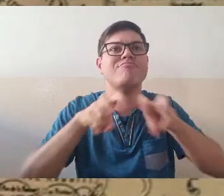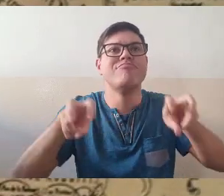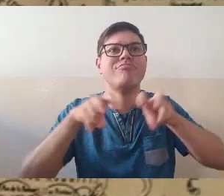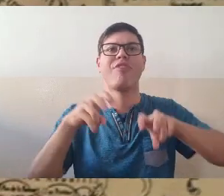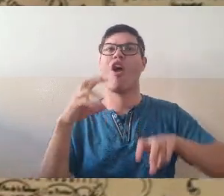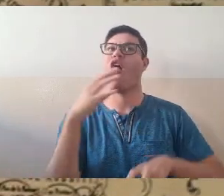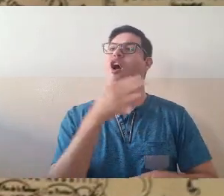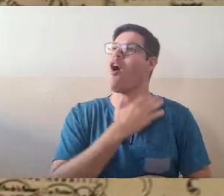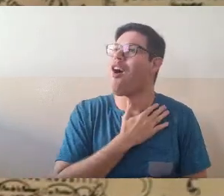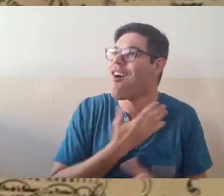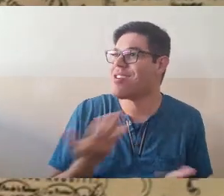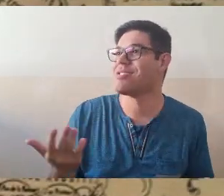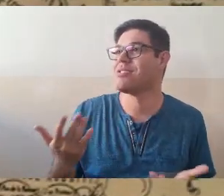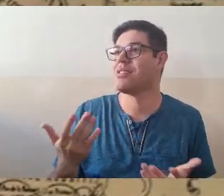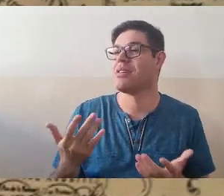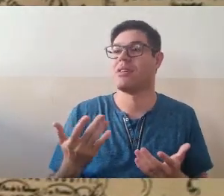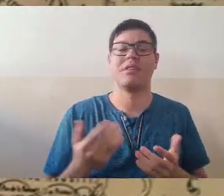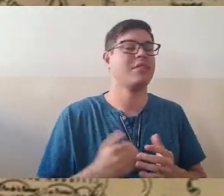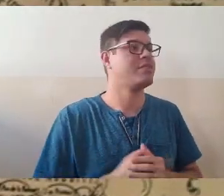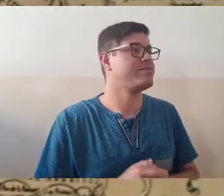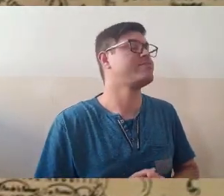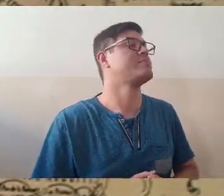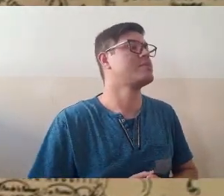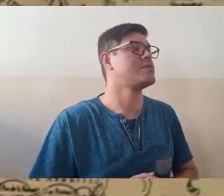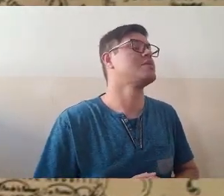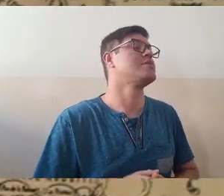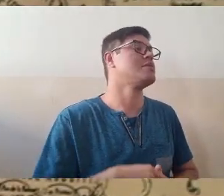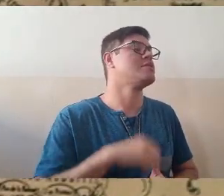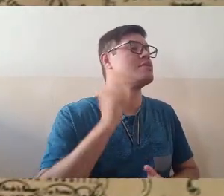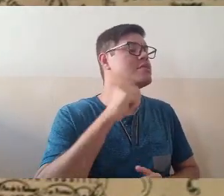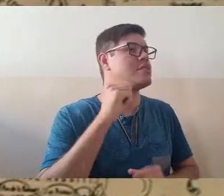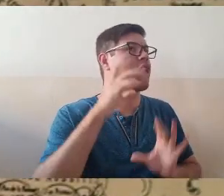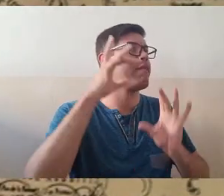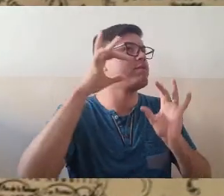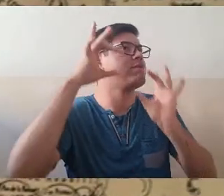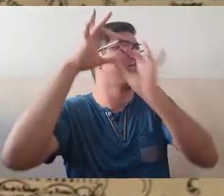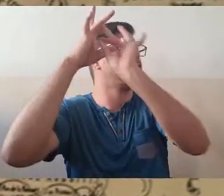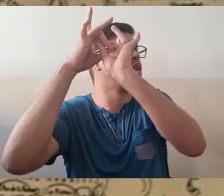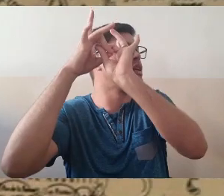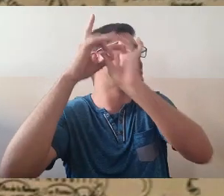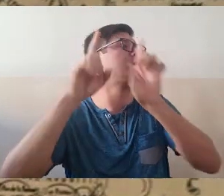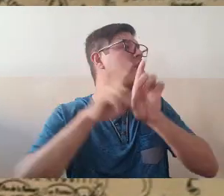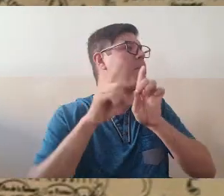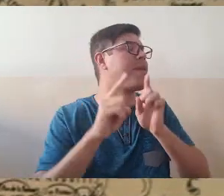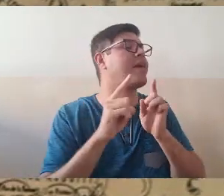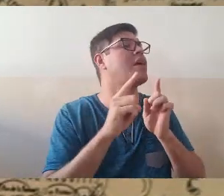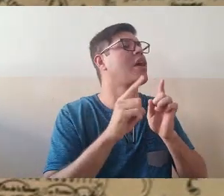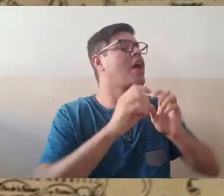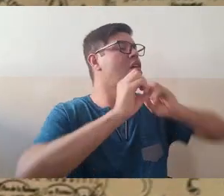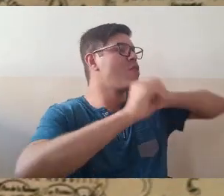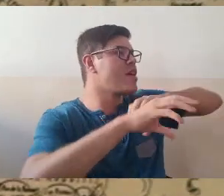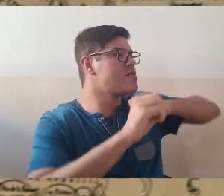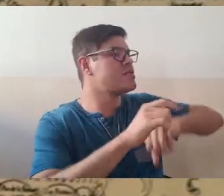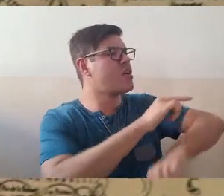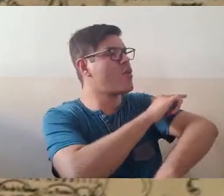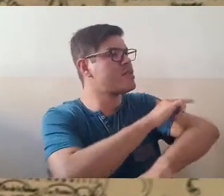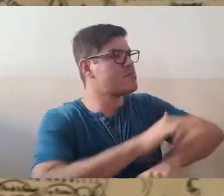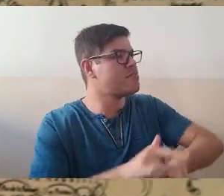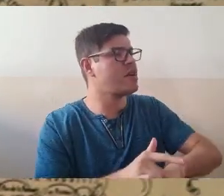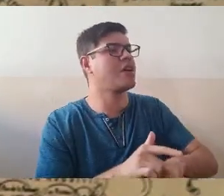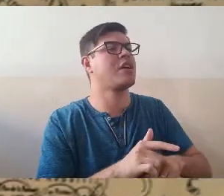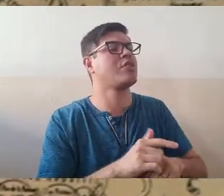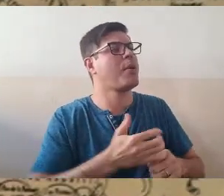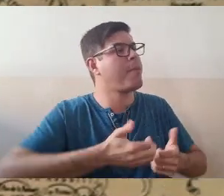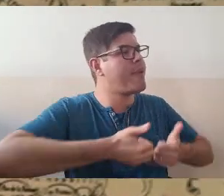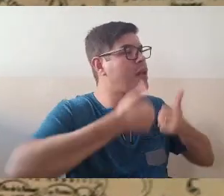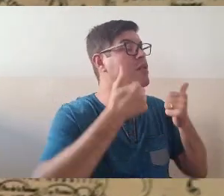dos jovens, não só da vida espiritual, mas também do ponto de vista social, cultural, educativo. Melhora tudo, né? Melhora tudo, É. melhora tudo. E